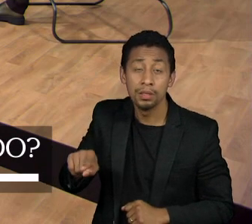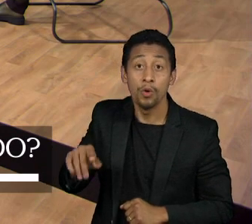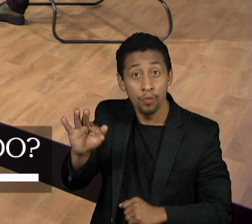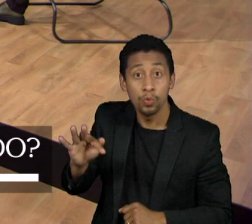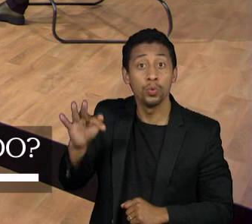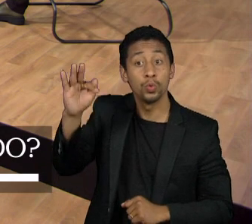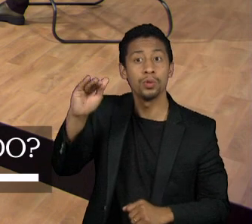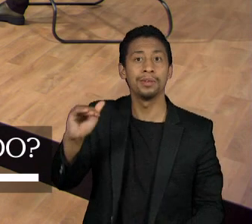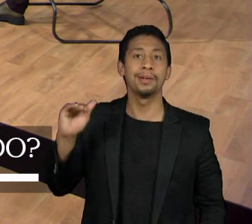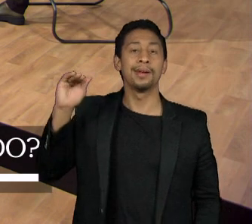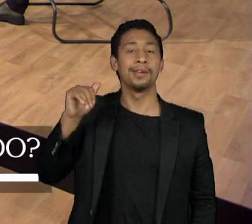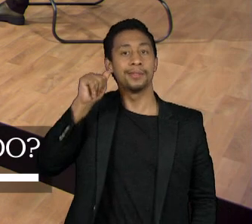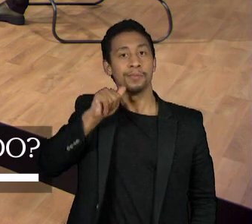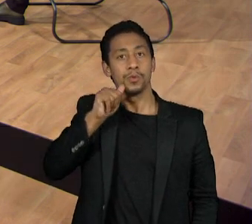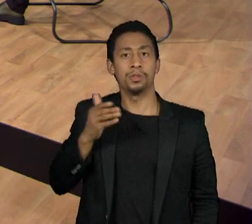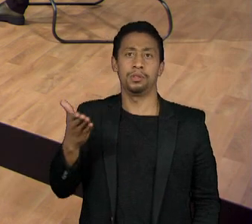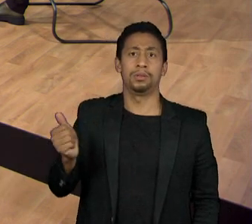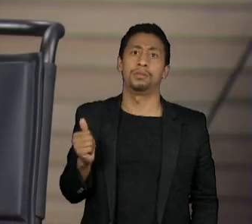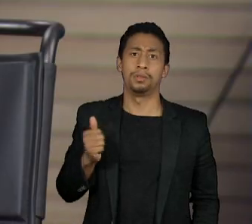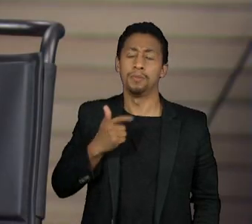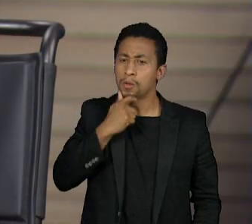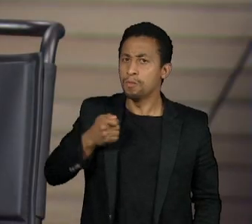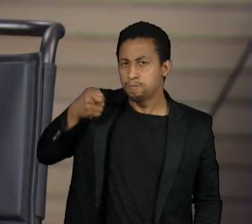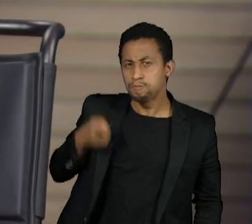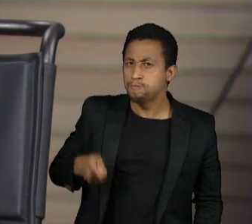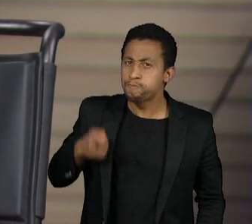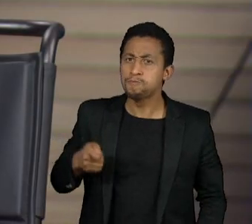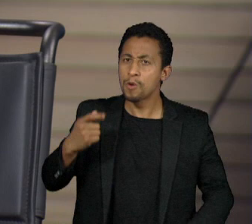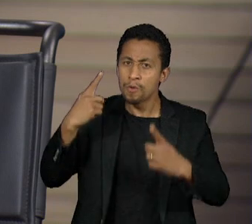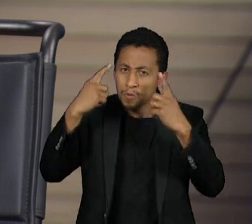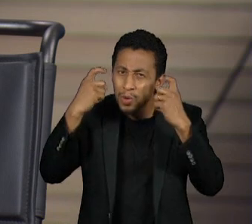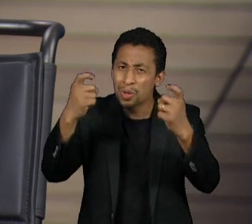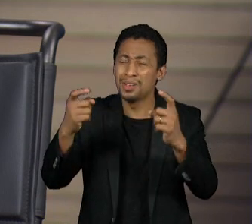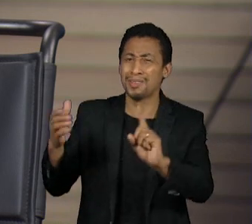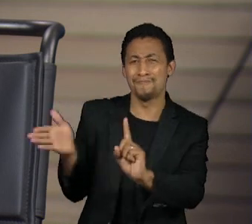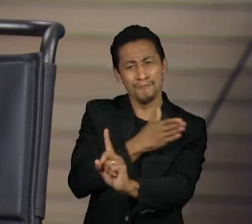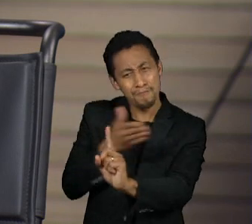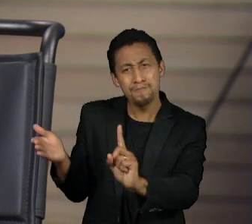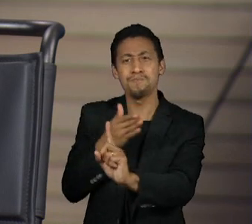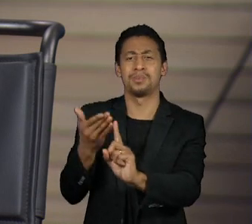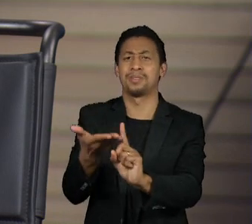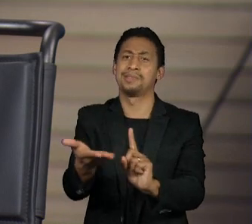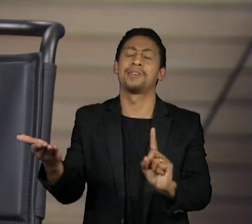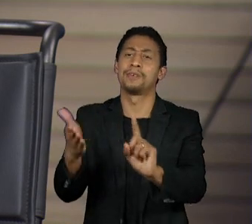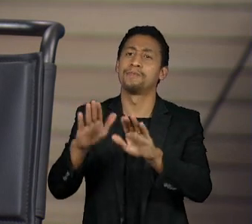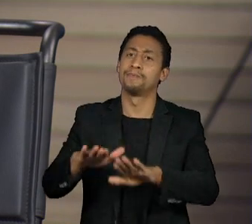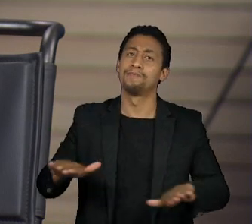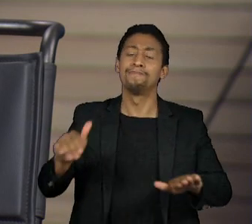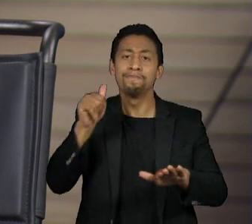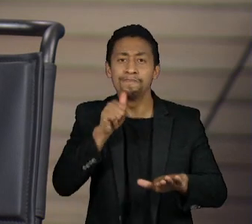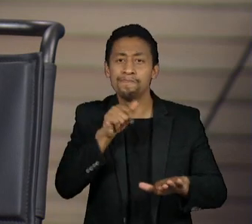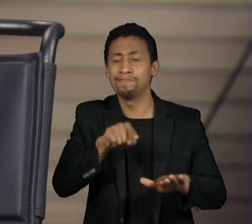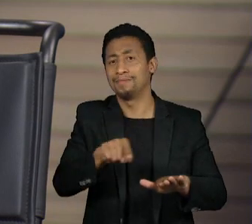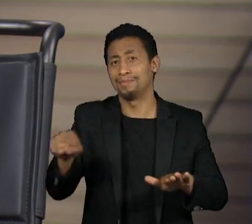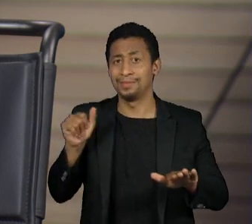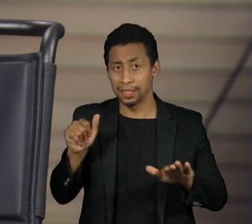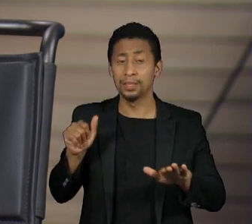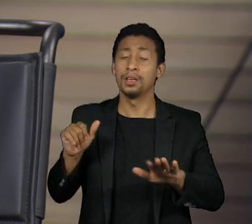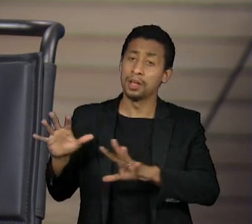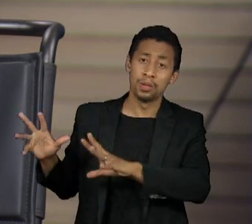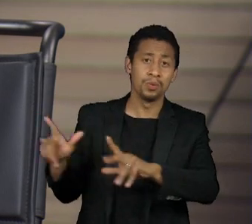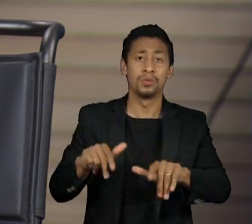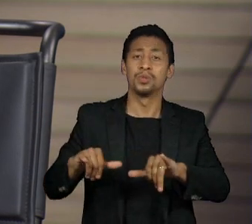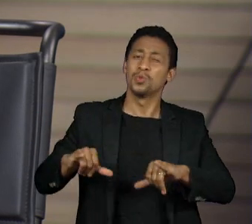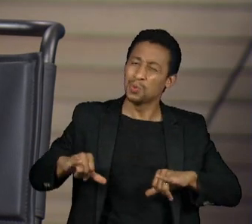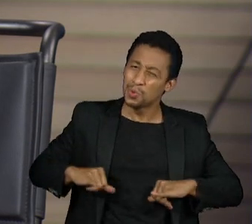sociedade profundamente machista, misógina, violenta com as mulheres. Então as meninas, elas estão nesse lugar em que elas sofrem